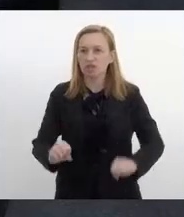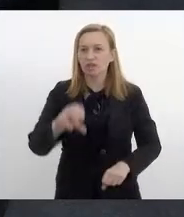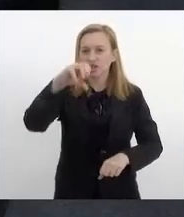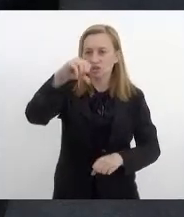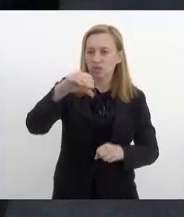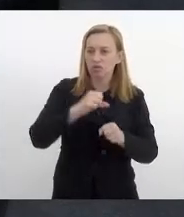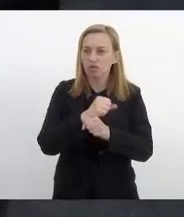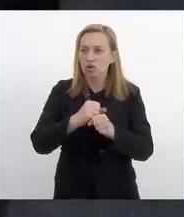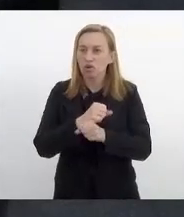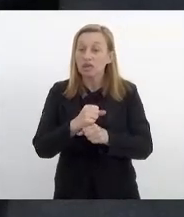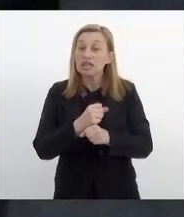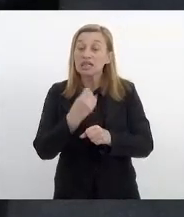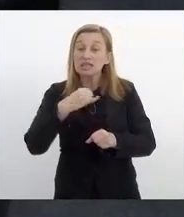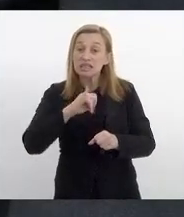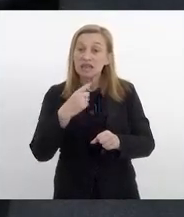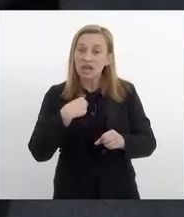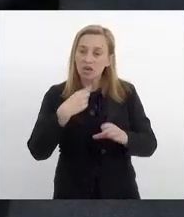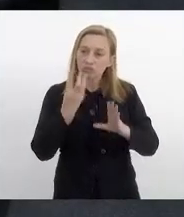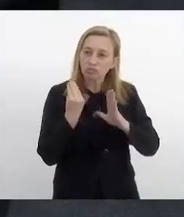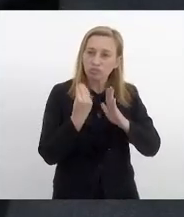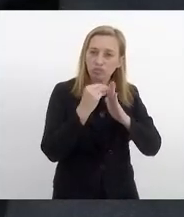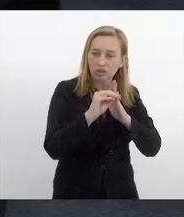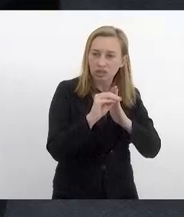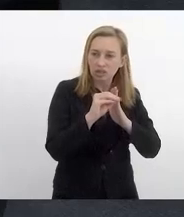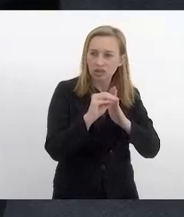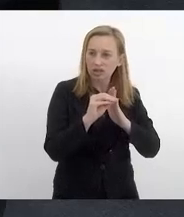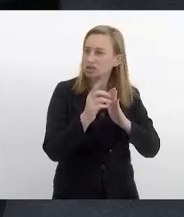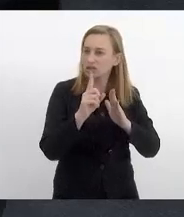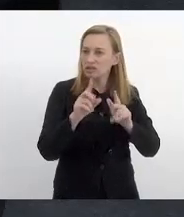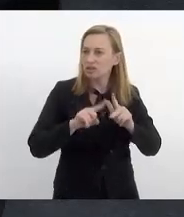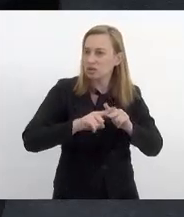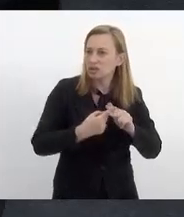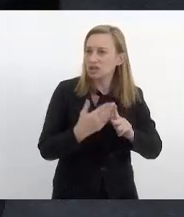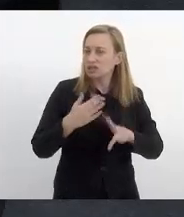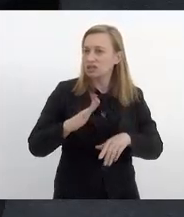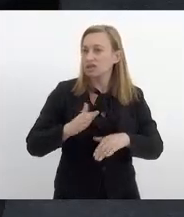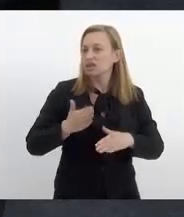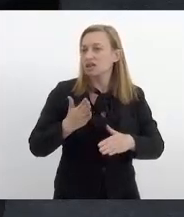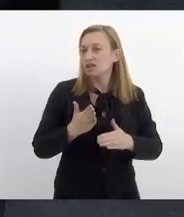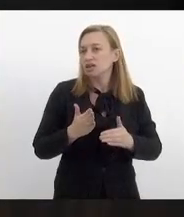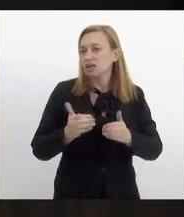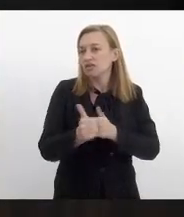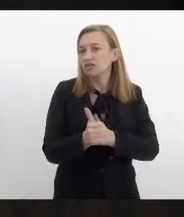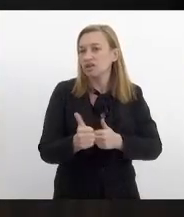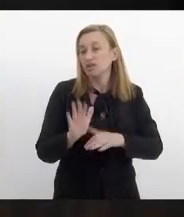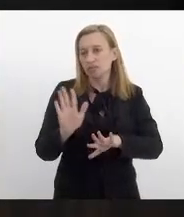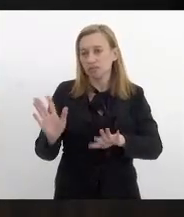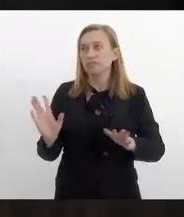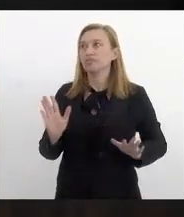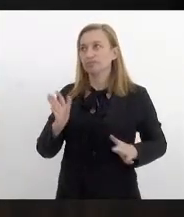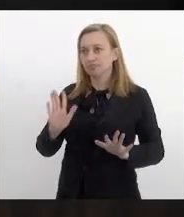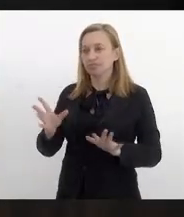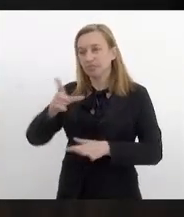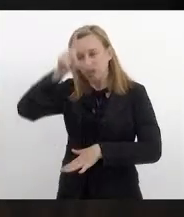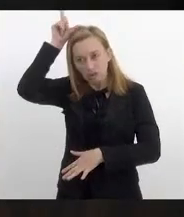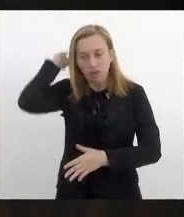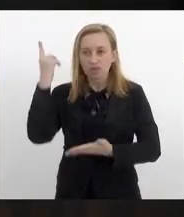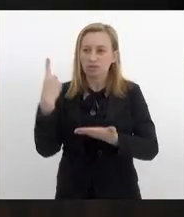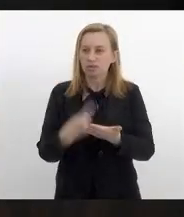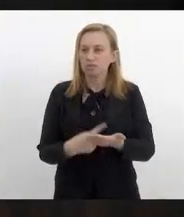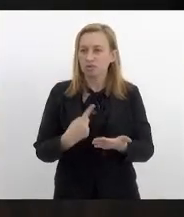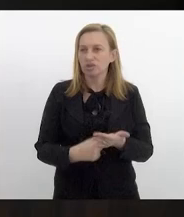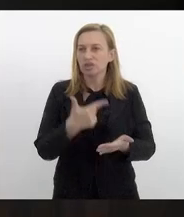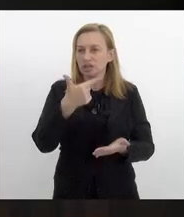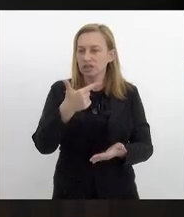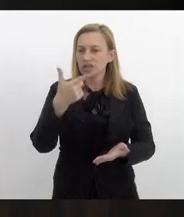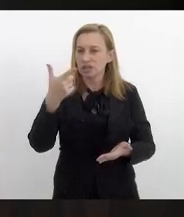cláusula, não tem, vai ter reposição lá na frente. Luiz, o compromisso é fazer 50, 25 e